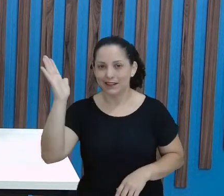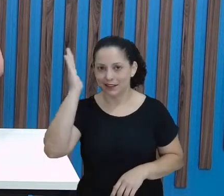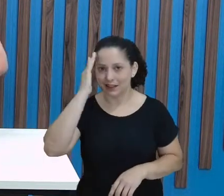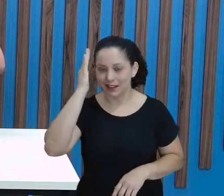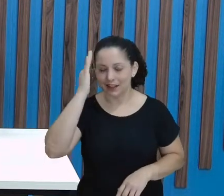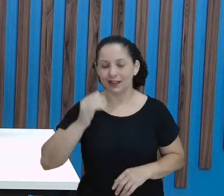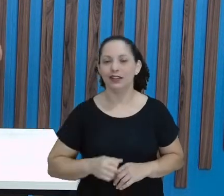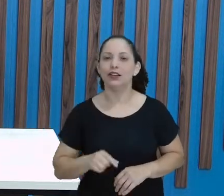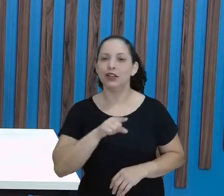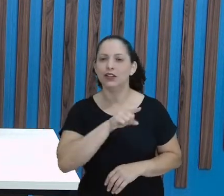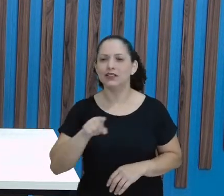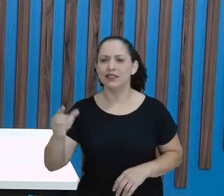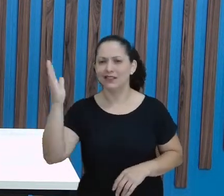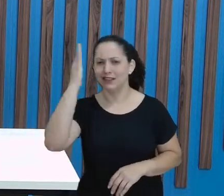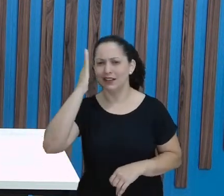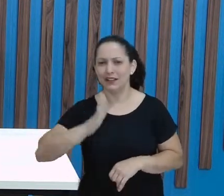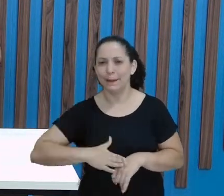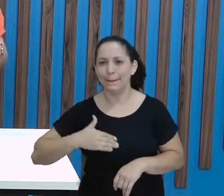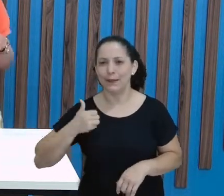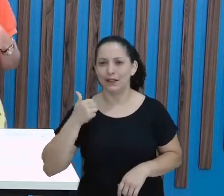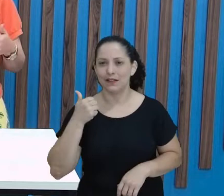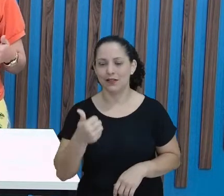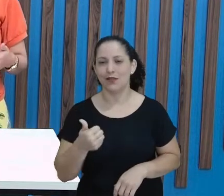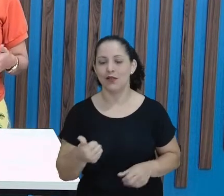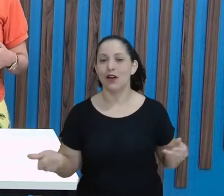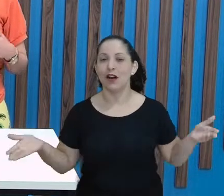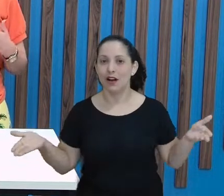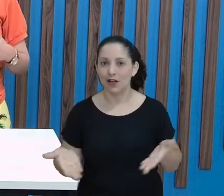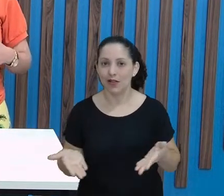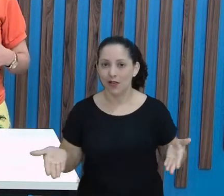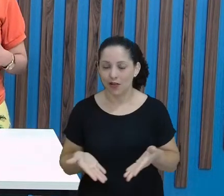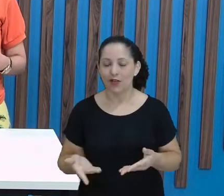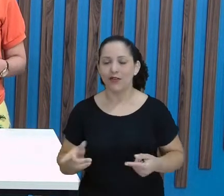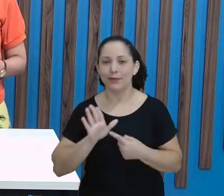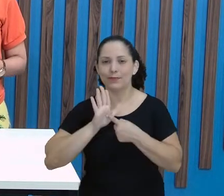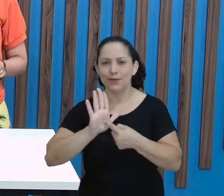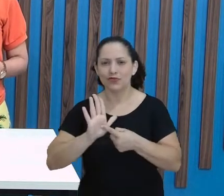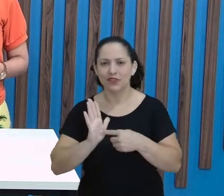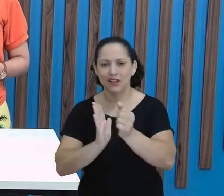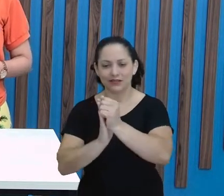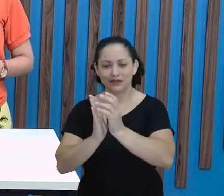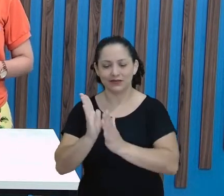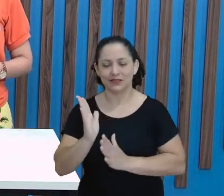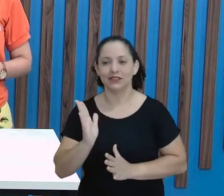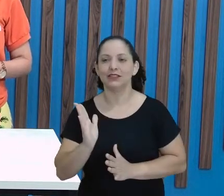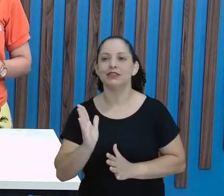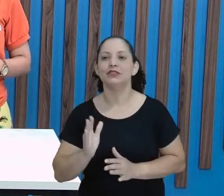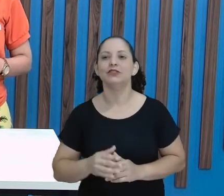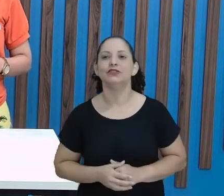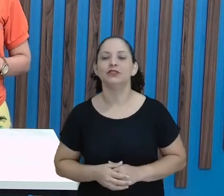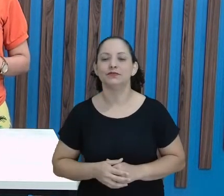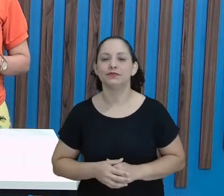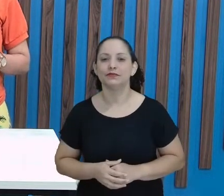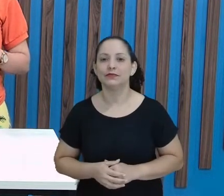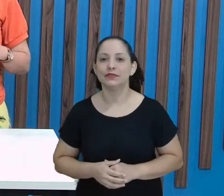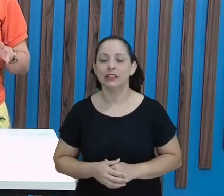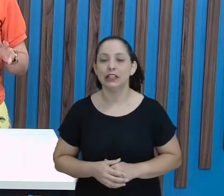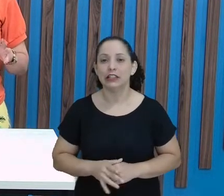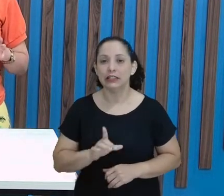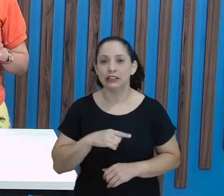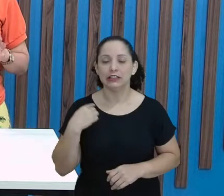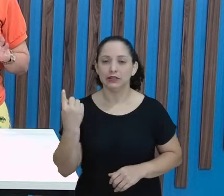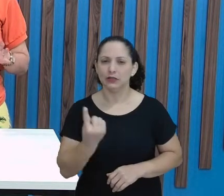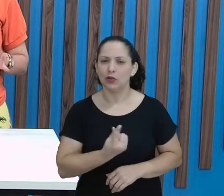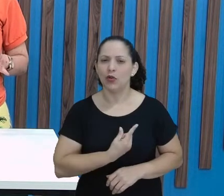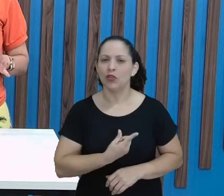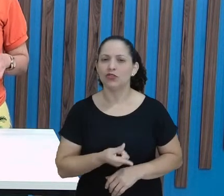entender? Para vocês entenderem melhor, eu vou trazer aqui algumas atividades para a gente fazer, tá certo? Onde a gente vai estar